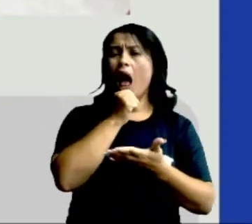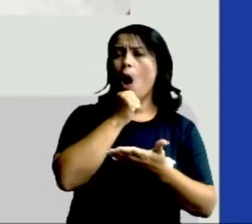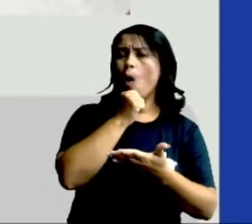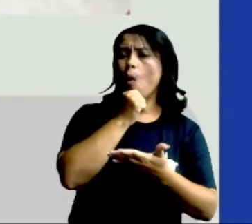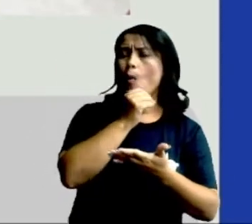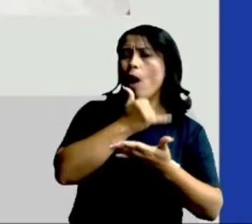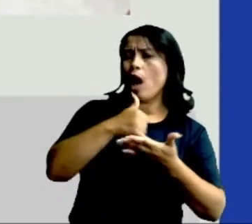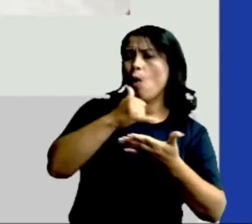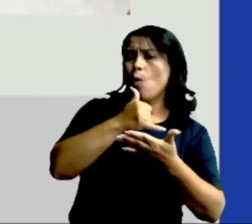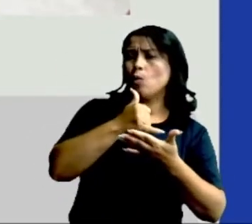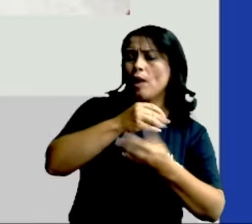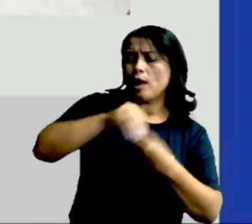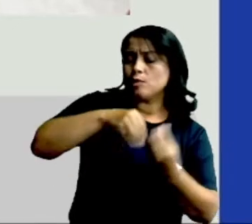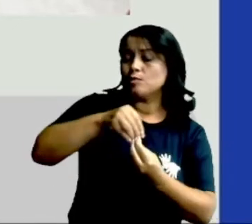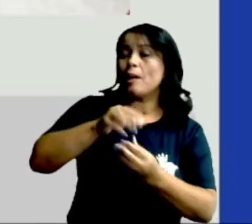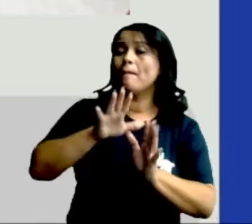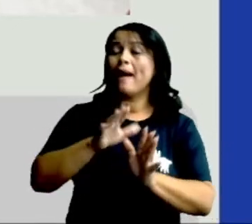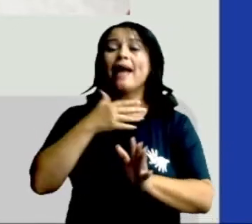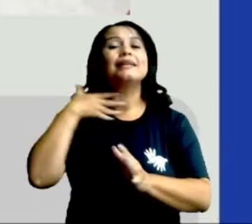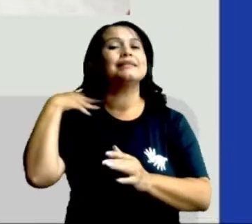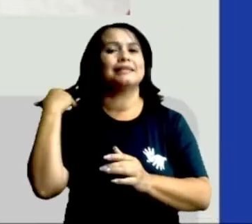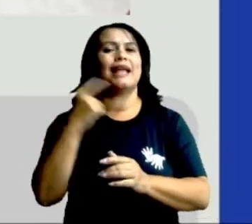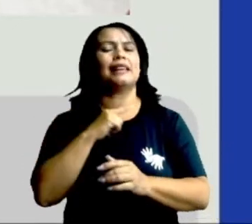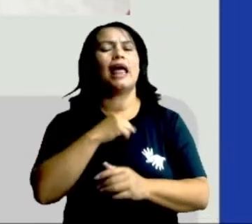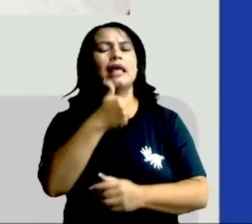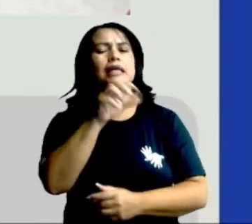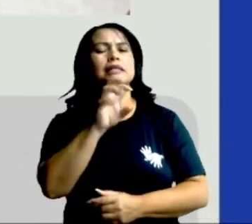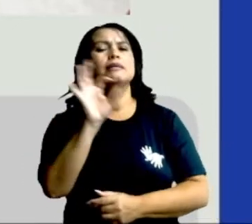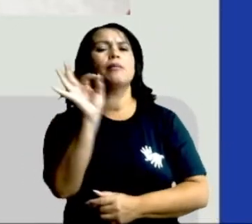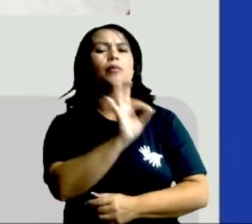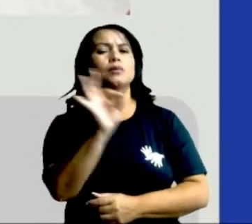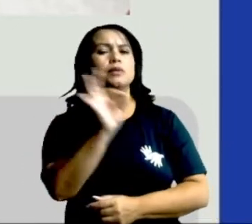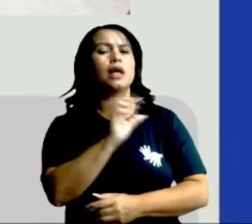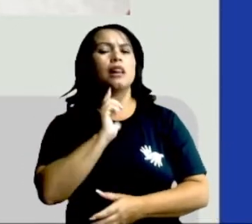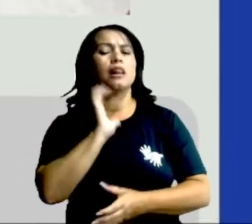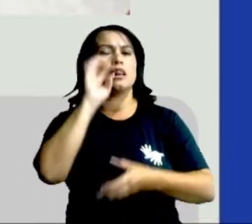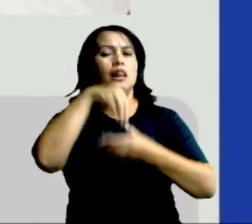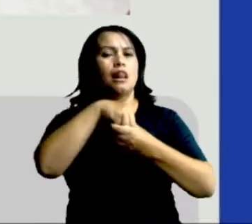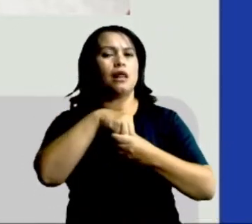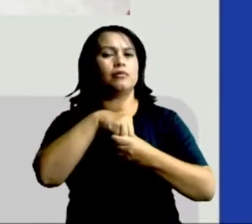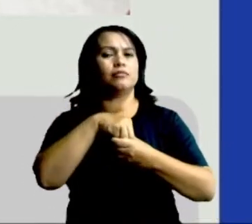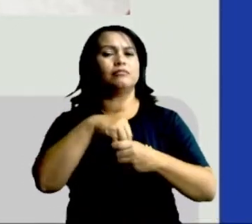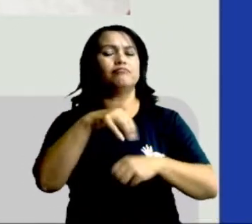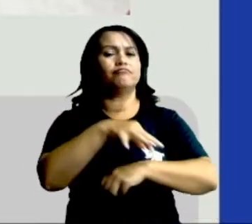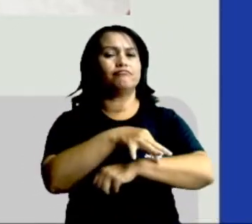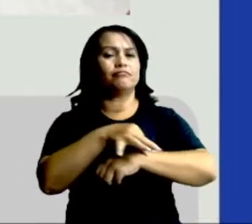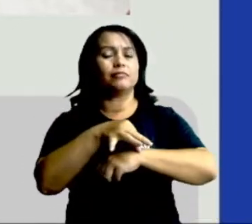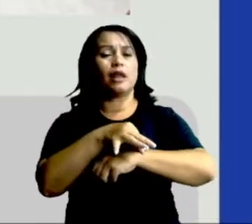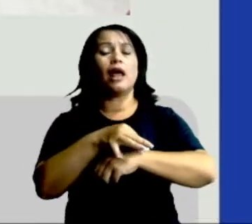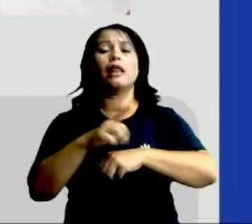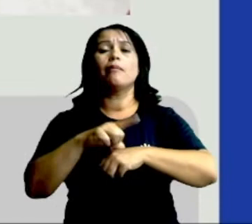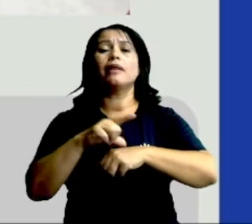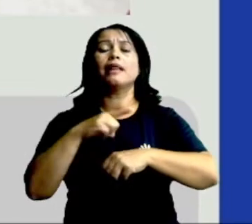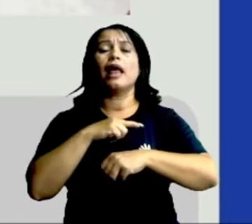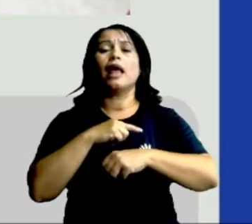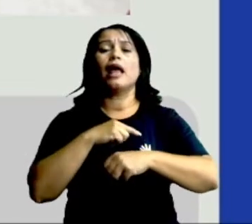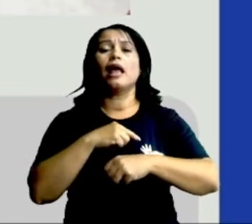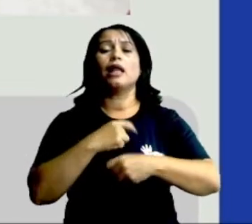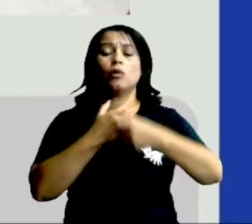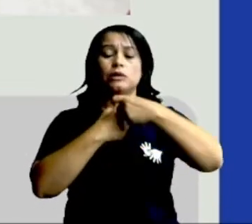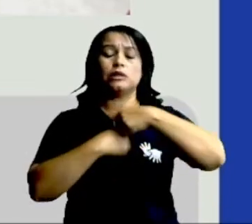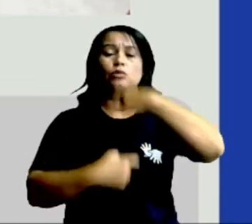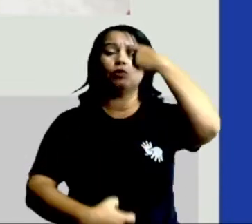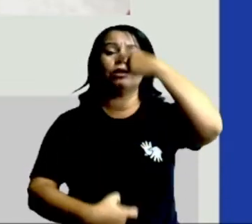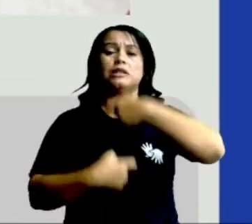só que lá no tecido adiposo a gente vai ter cerca de 15% dele composto por água. E no tecido nervoso, certo? Nas